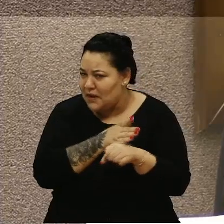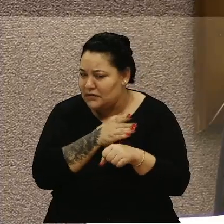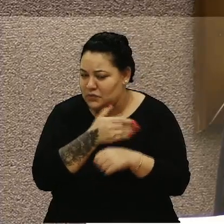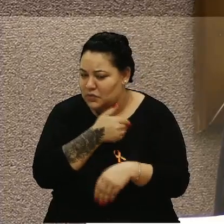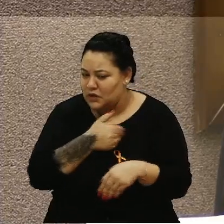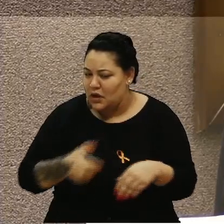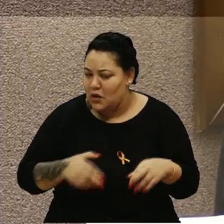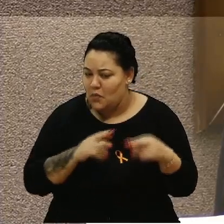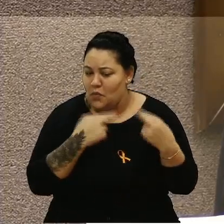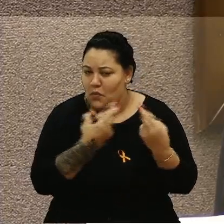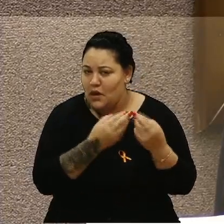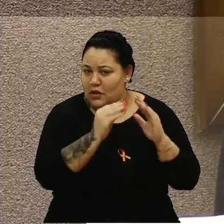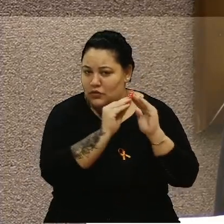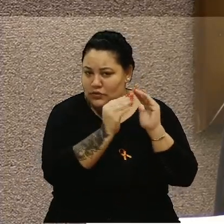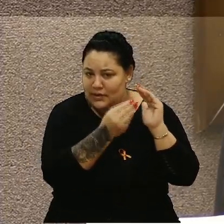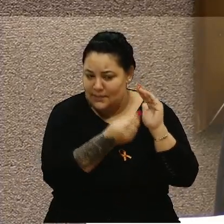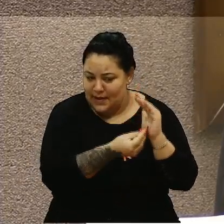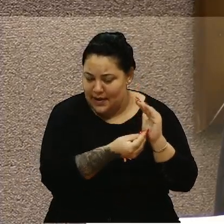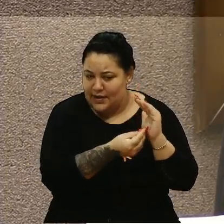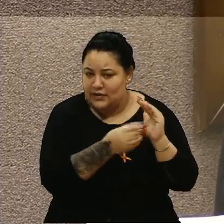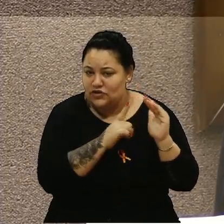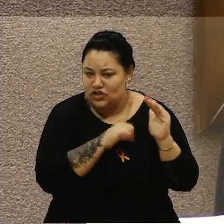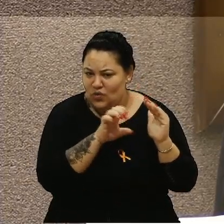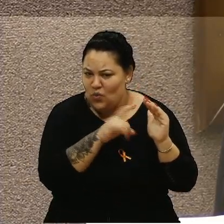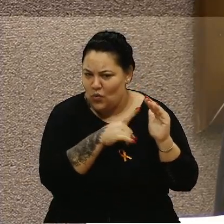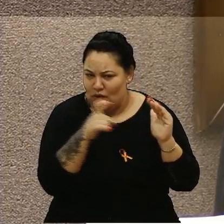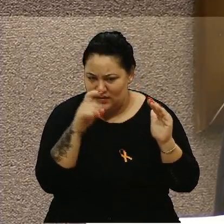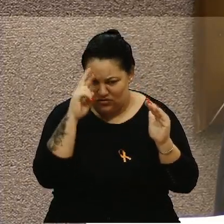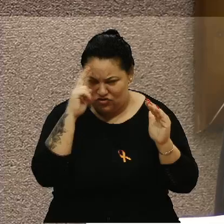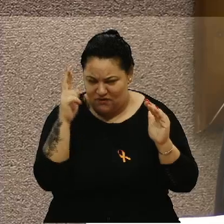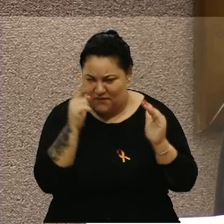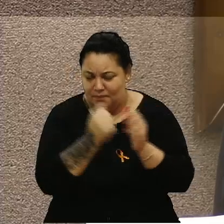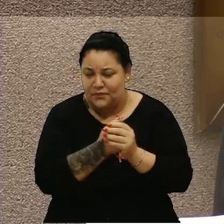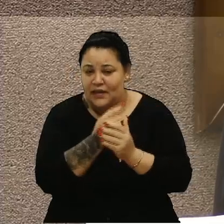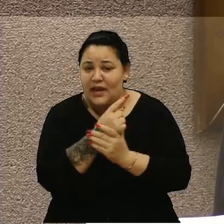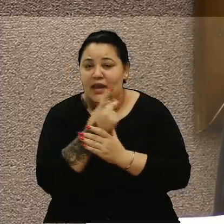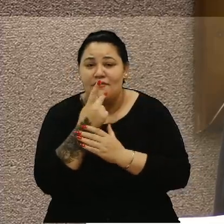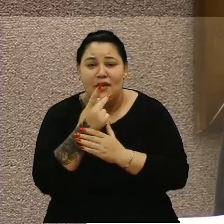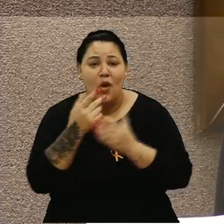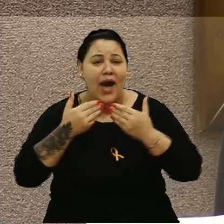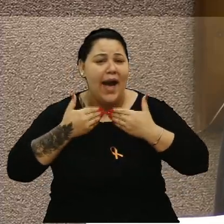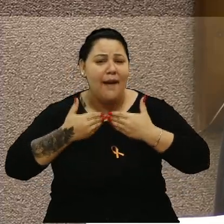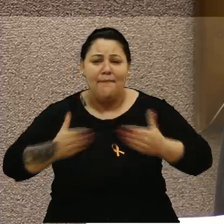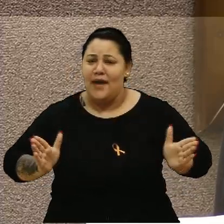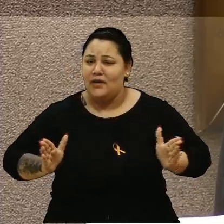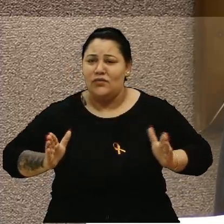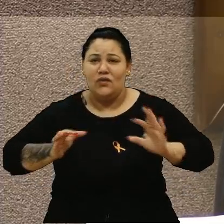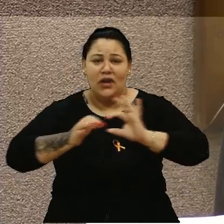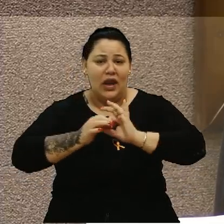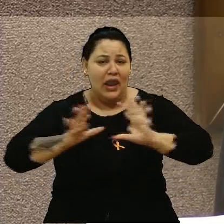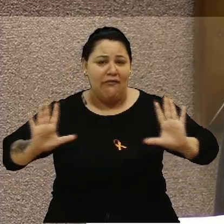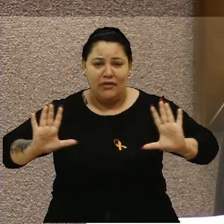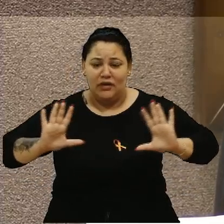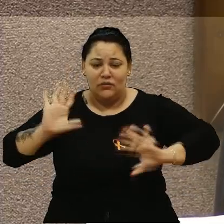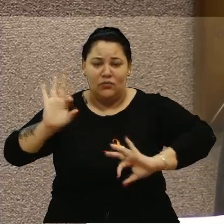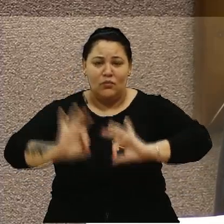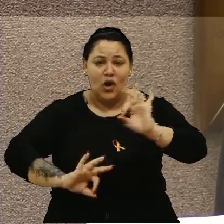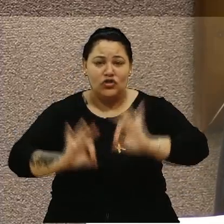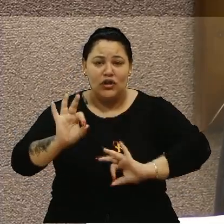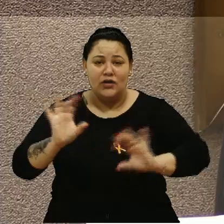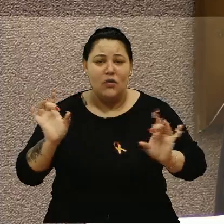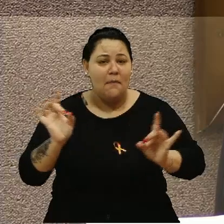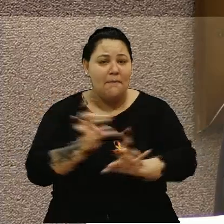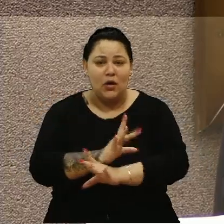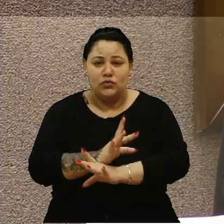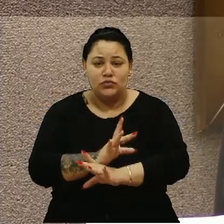SAMAI, dirigida pelo então ex-diretor, ele falou abertamente que o projeto já estava pronto, que era